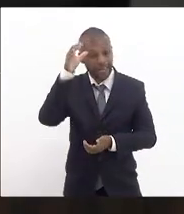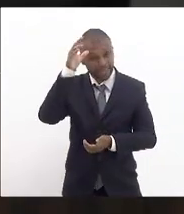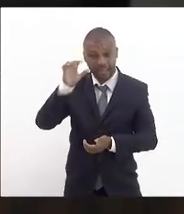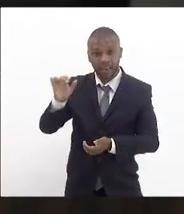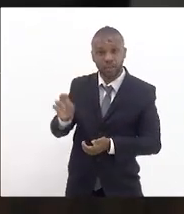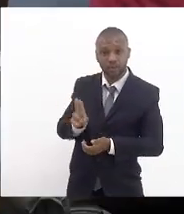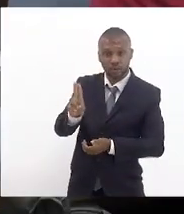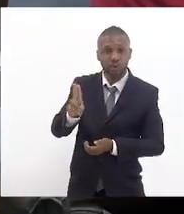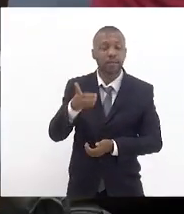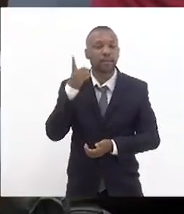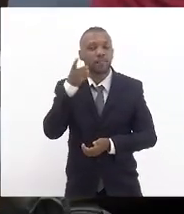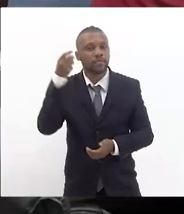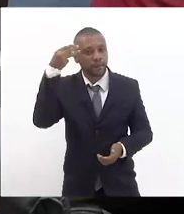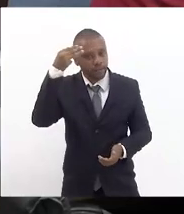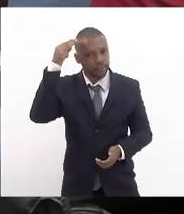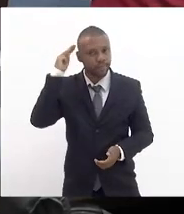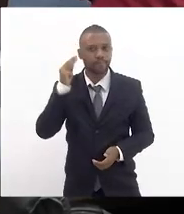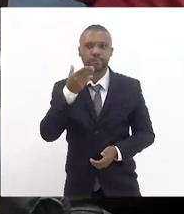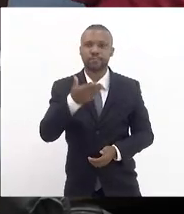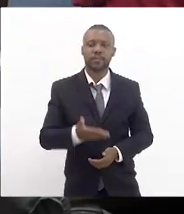Márcio Pacheco.